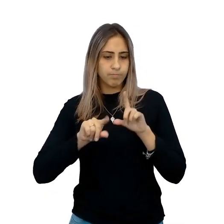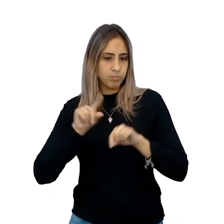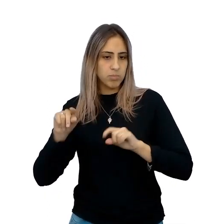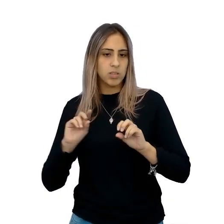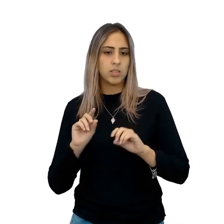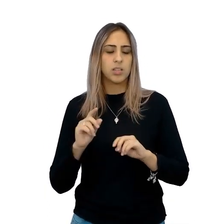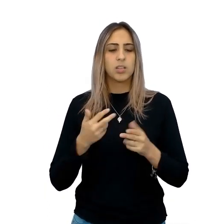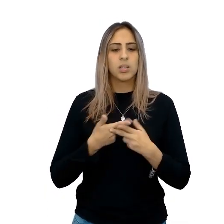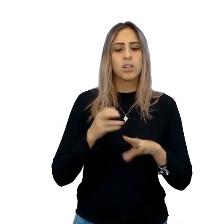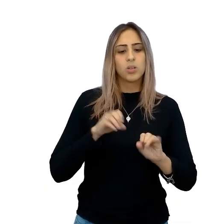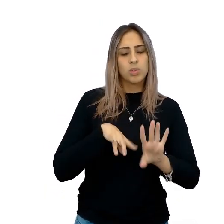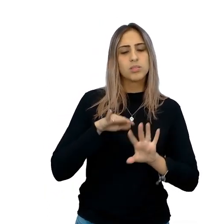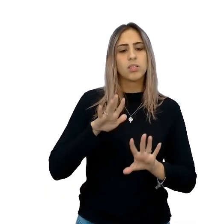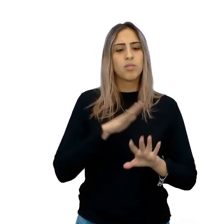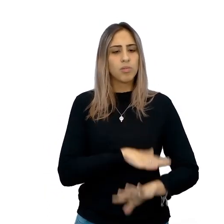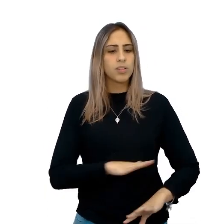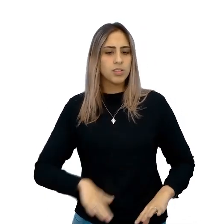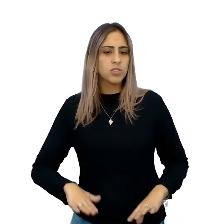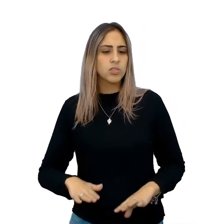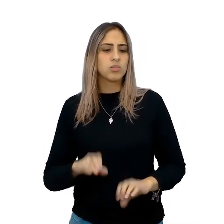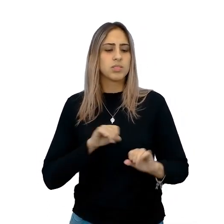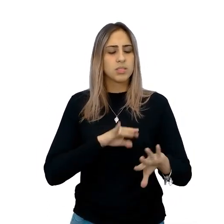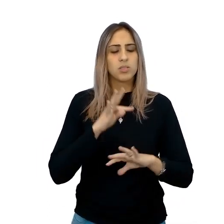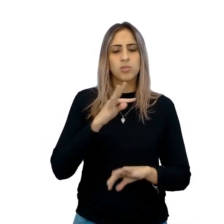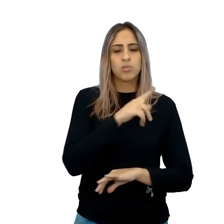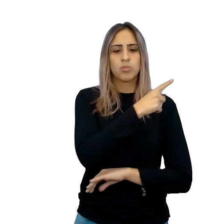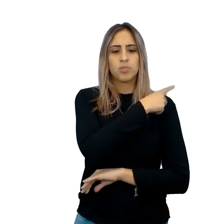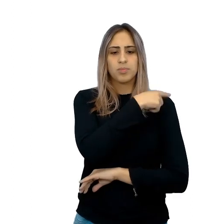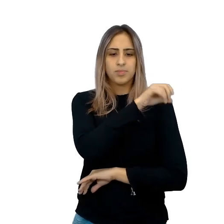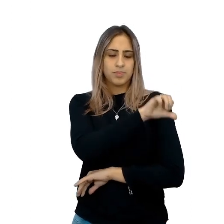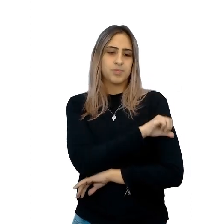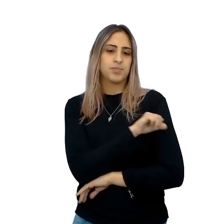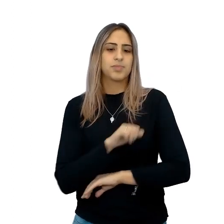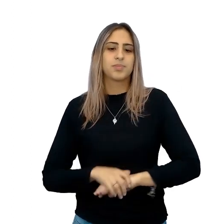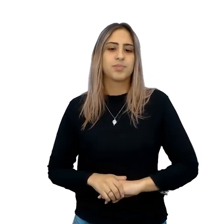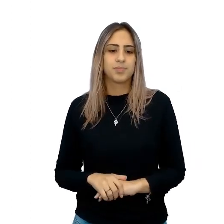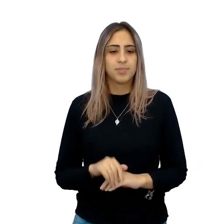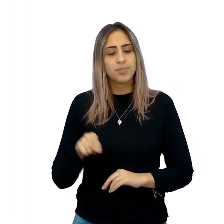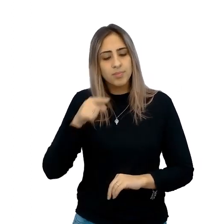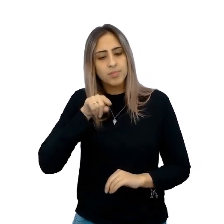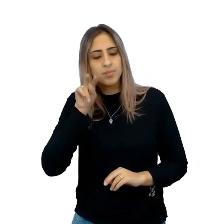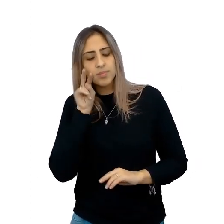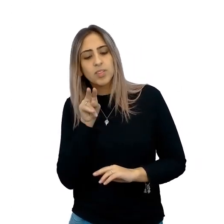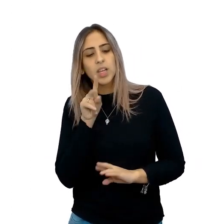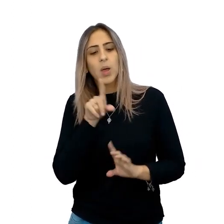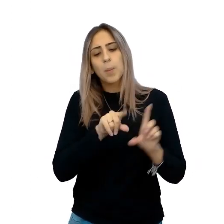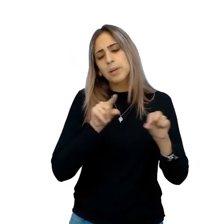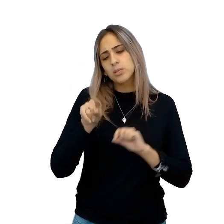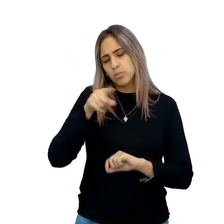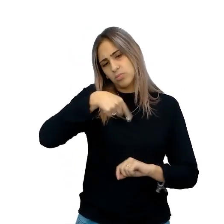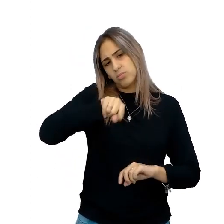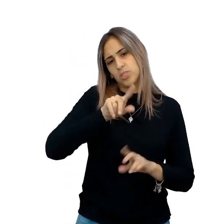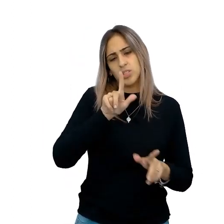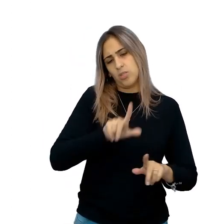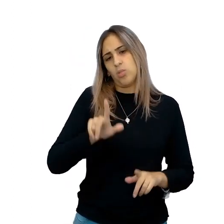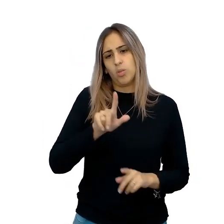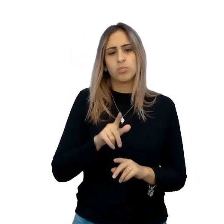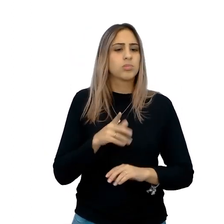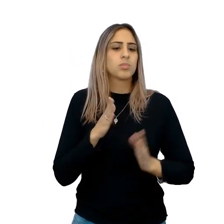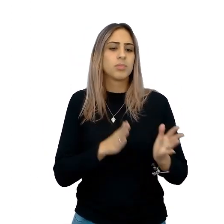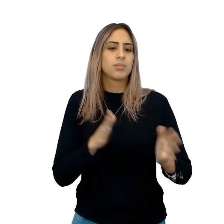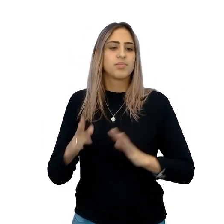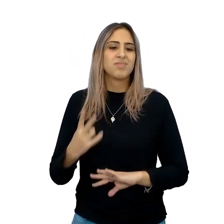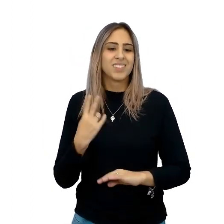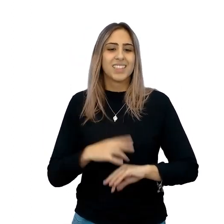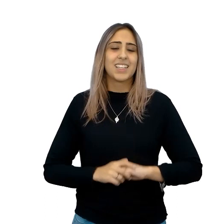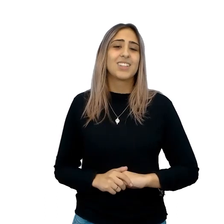selecionar ou educação infantil e ensino fundamental, ou ensino médio, vocês vão fazer a opção de vocês, no caso aí é o passo 2,